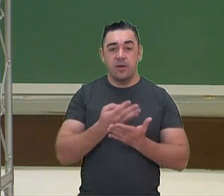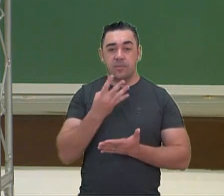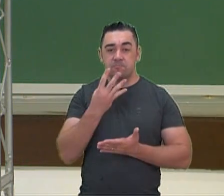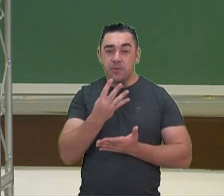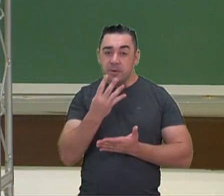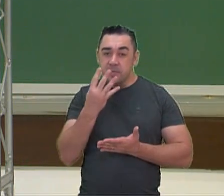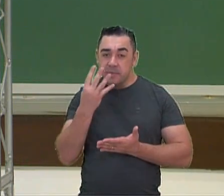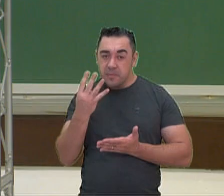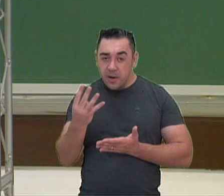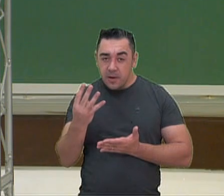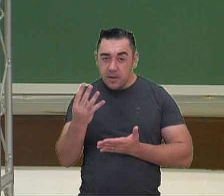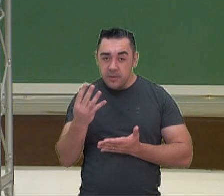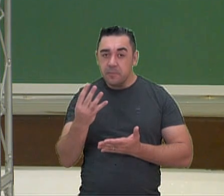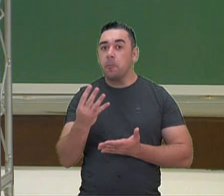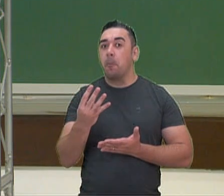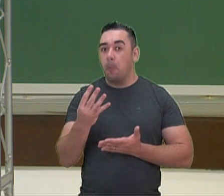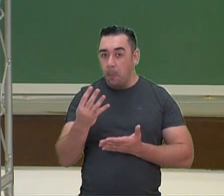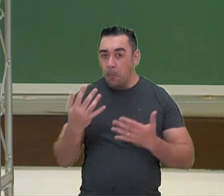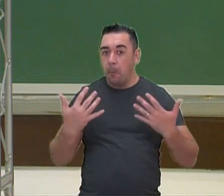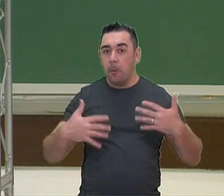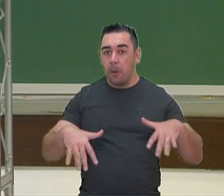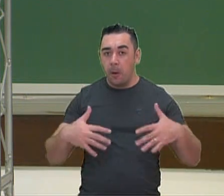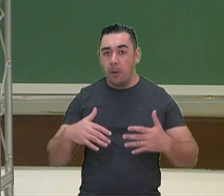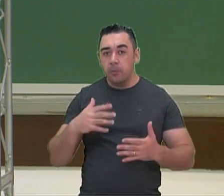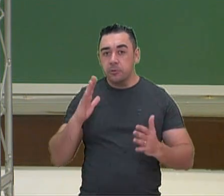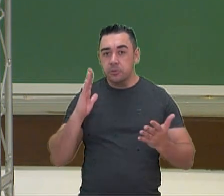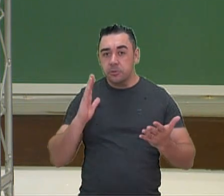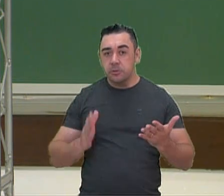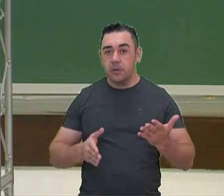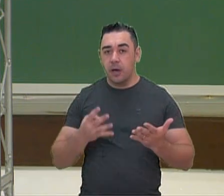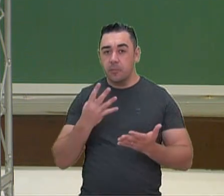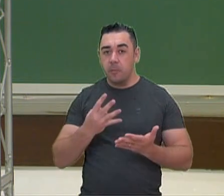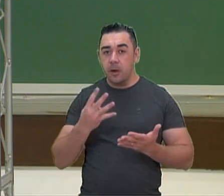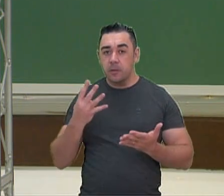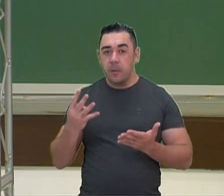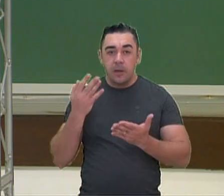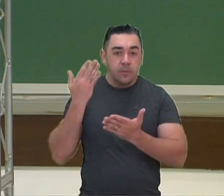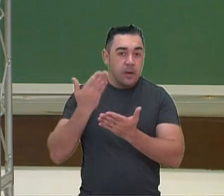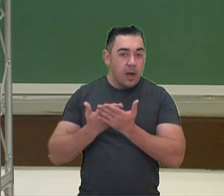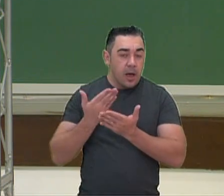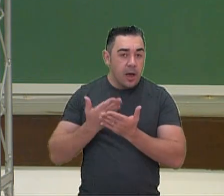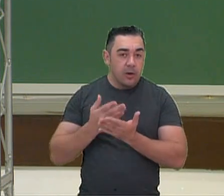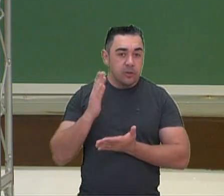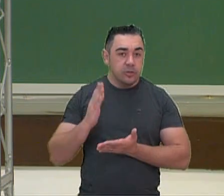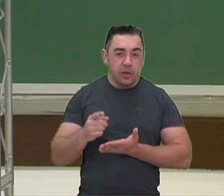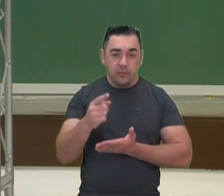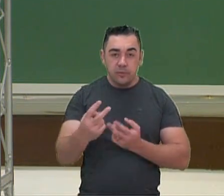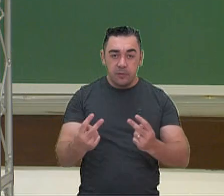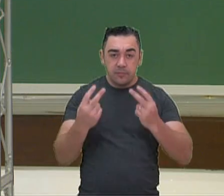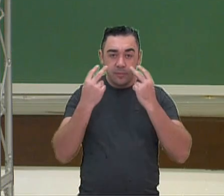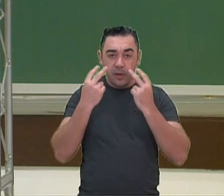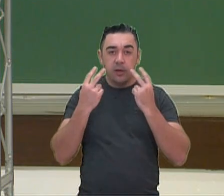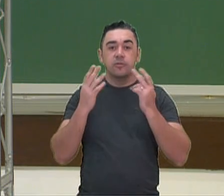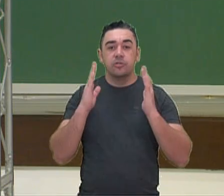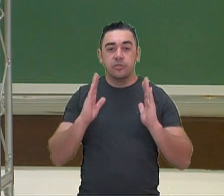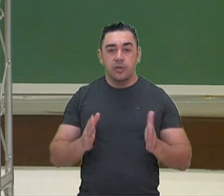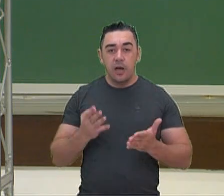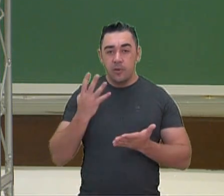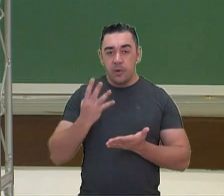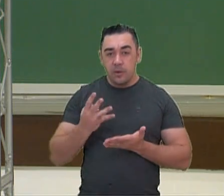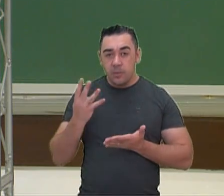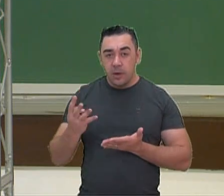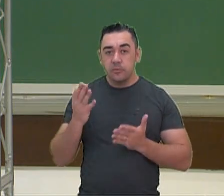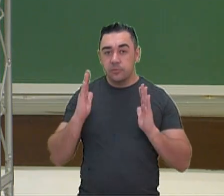44ª aulinha. Vocês acreditam nisso? Já? 44 aulas vocês assistiram, 44 aulas